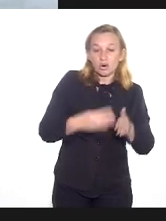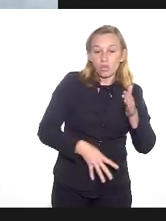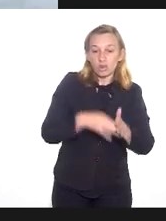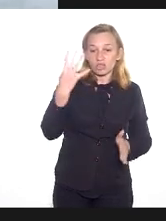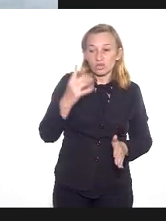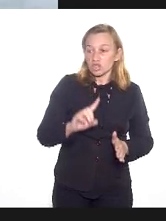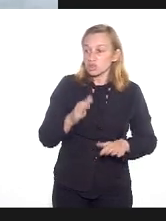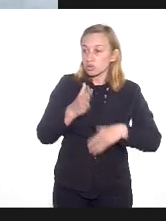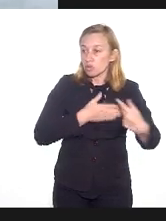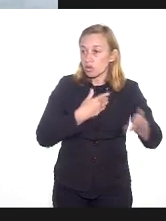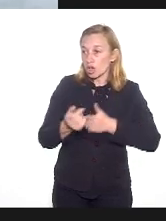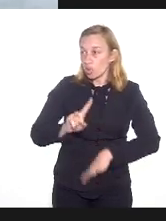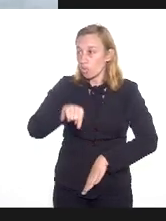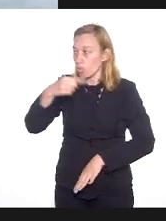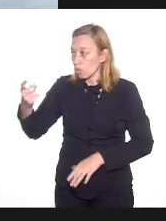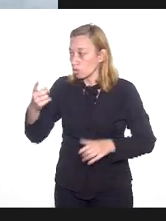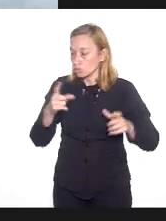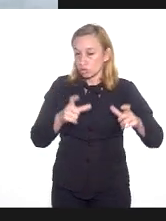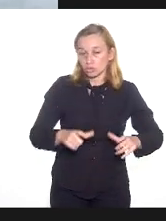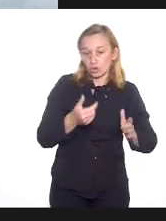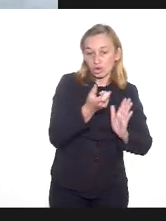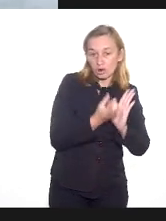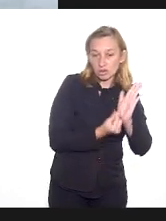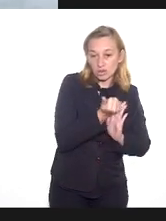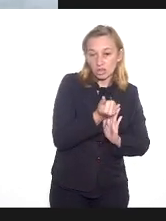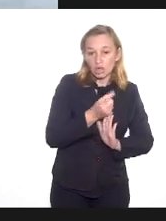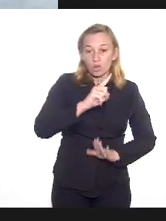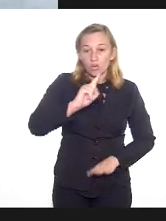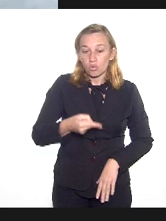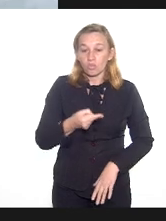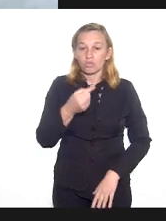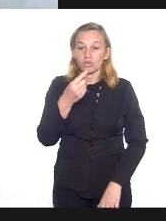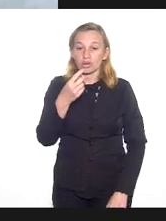outra unidade orçamentária, indo para menos de